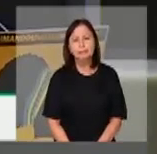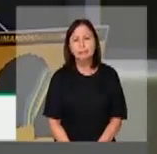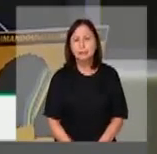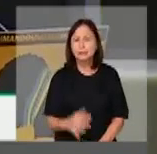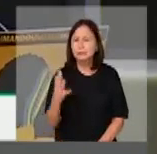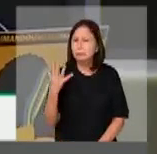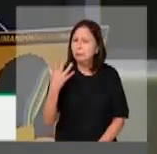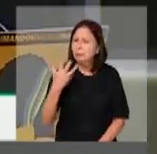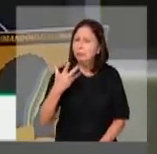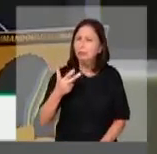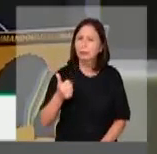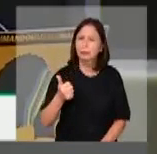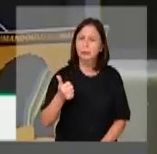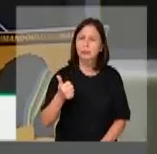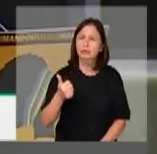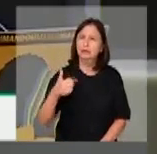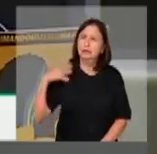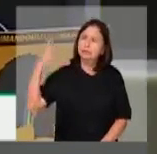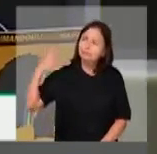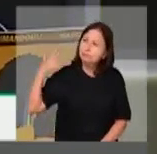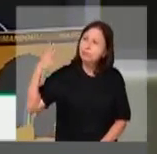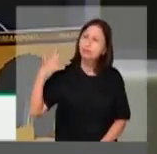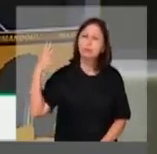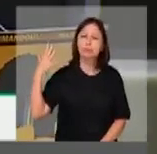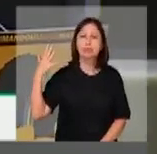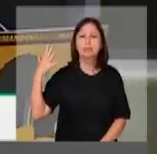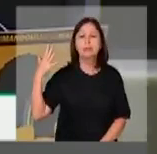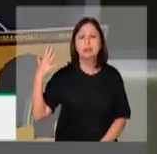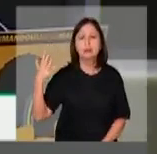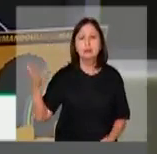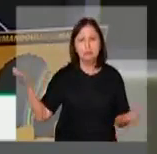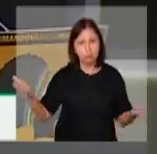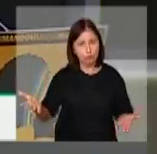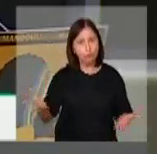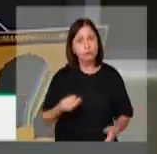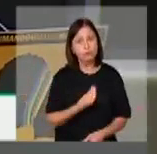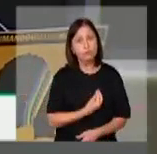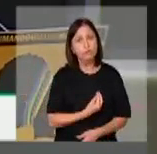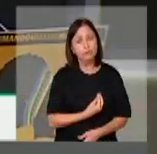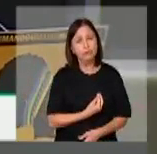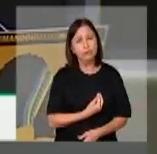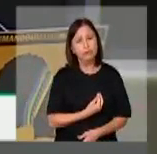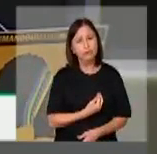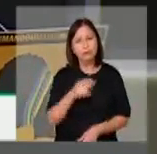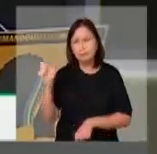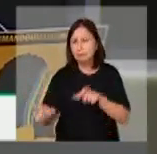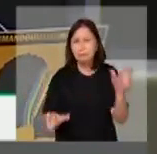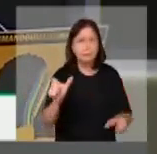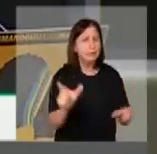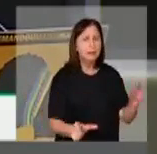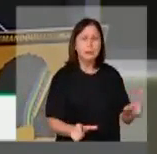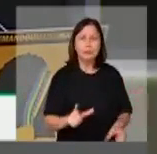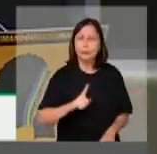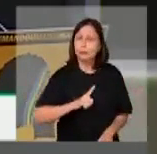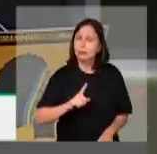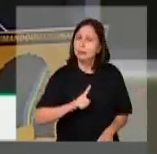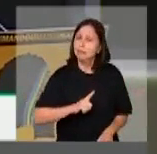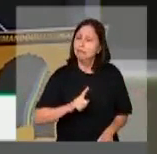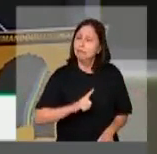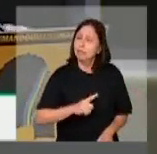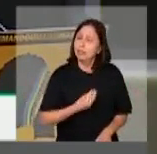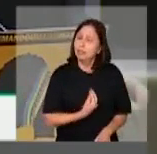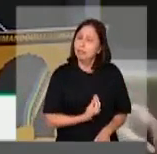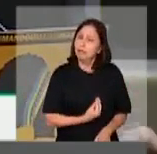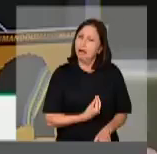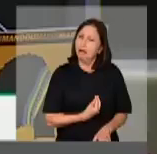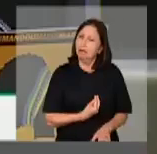Os belíssimos pronunciamentos feitos por pessoas que têm uma